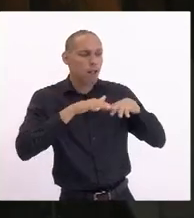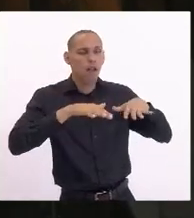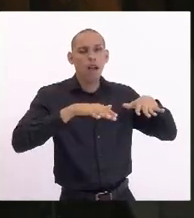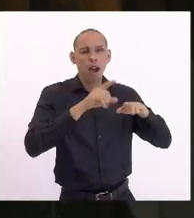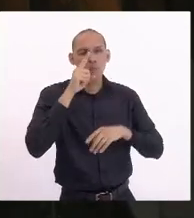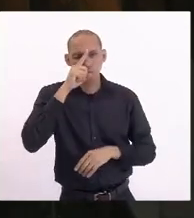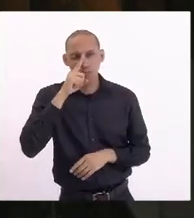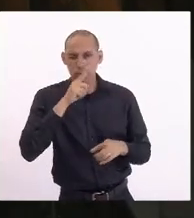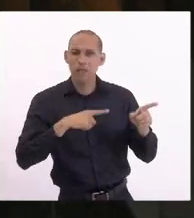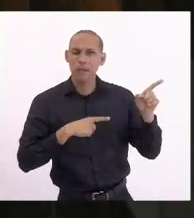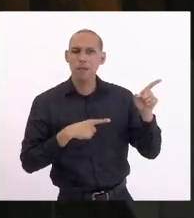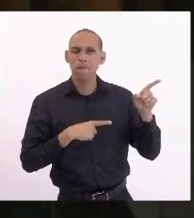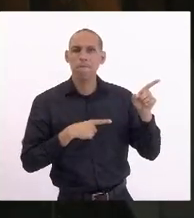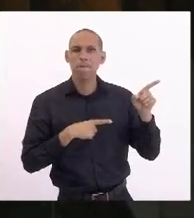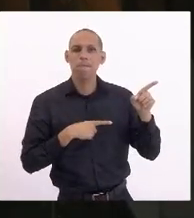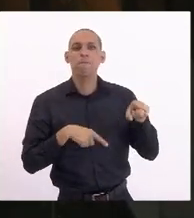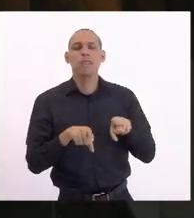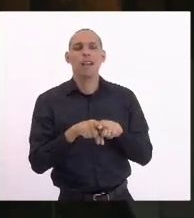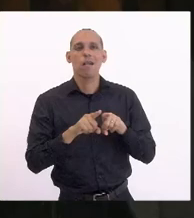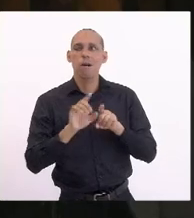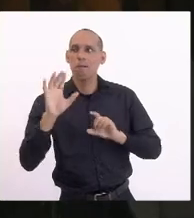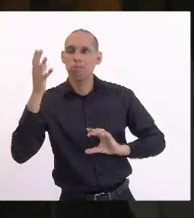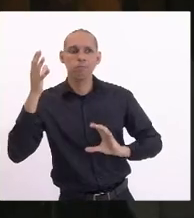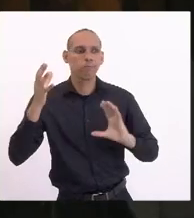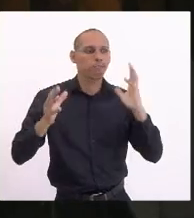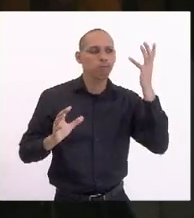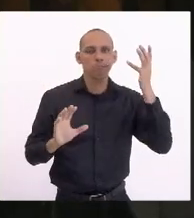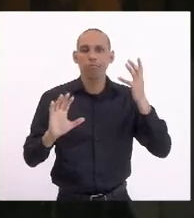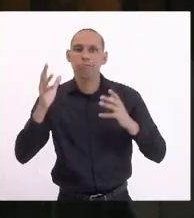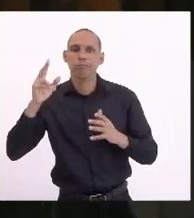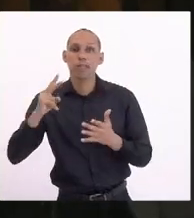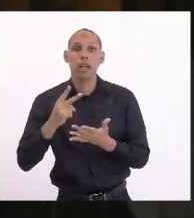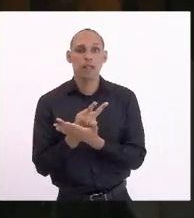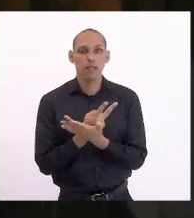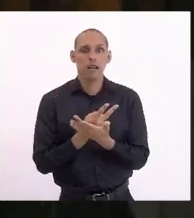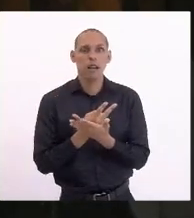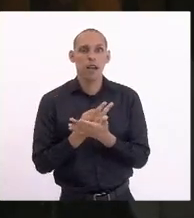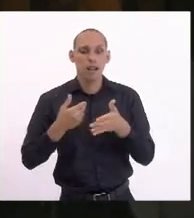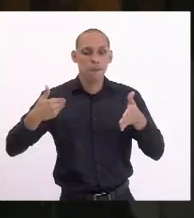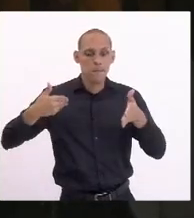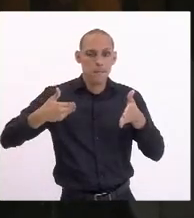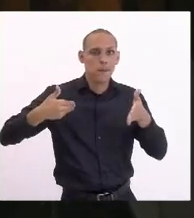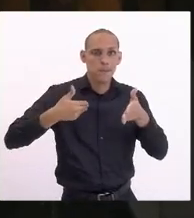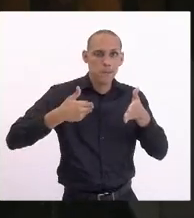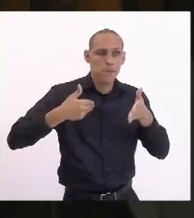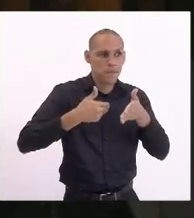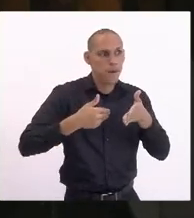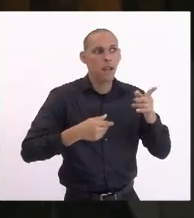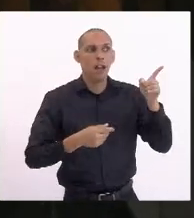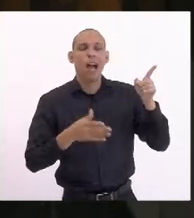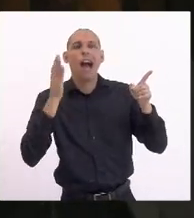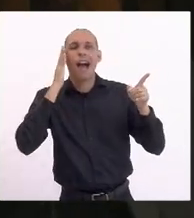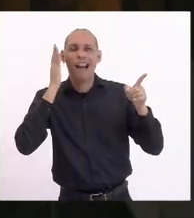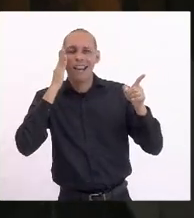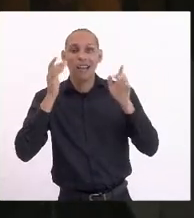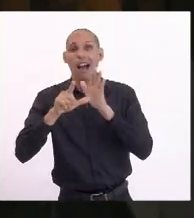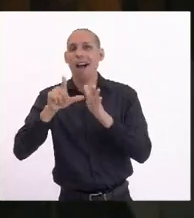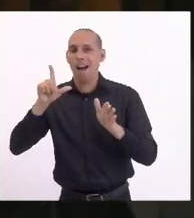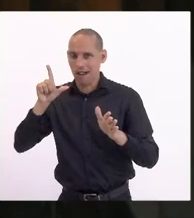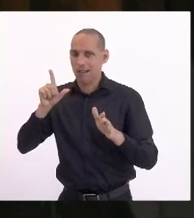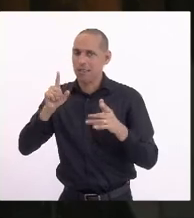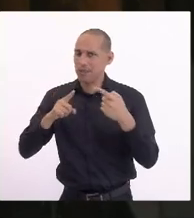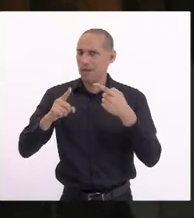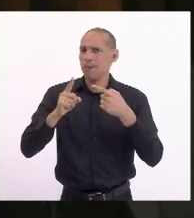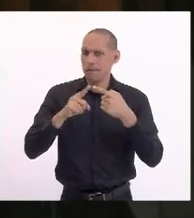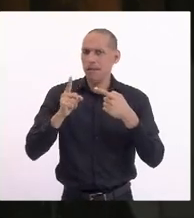risco e todos os eventos climáticos que se aproximam da região. Esse é o primeiro nível